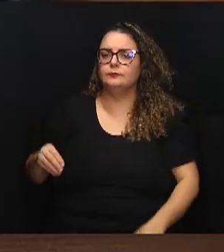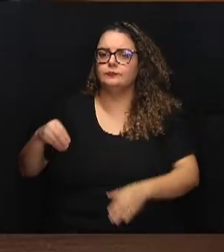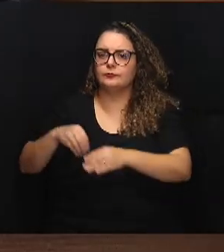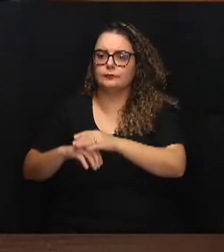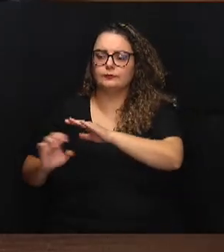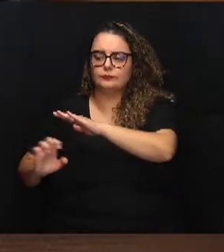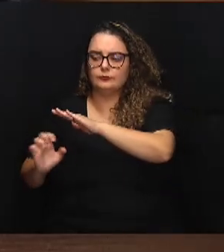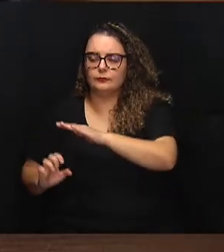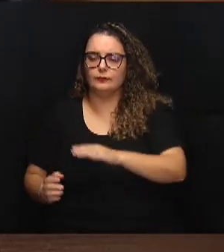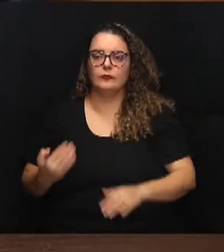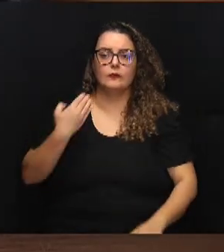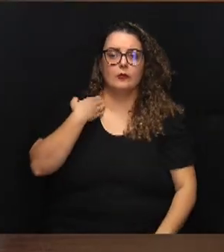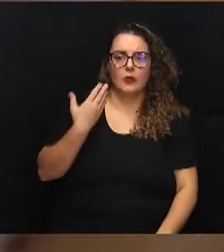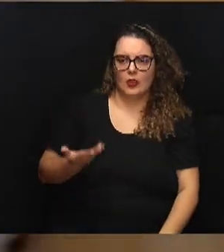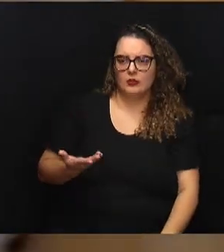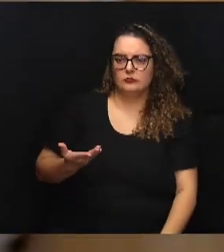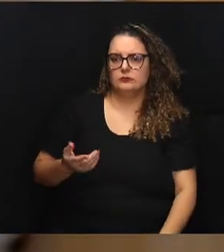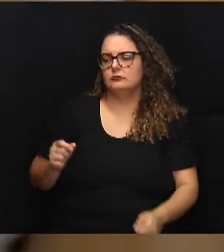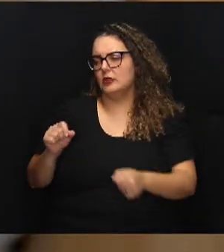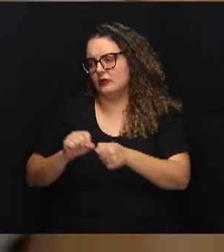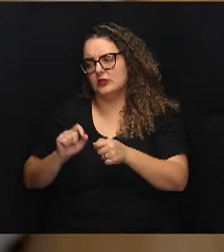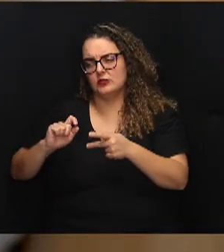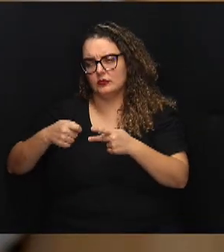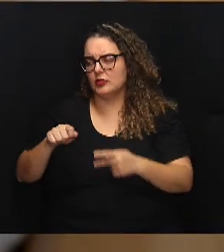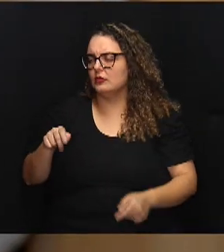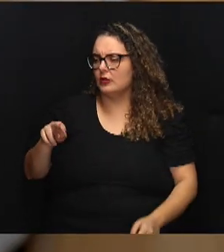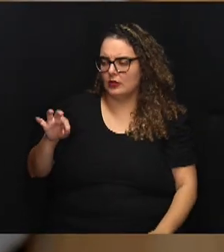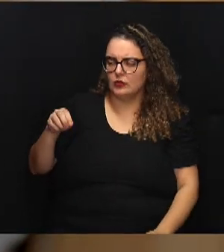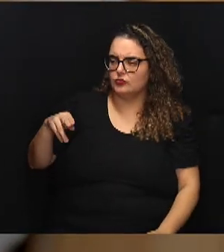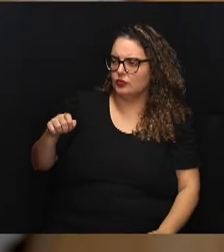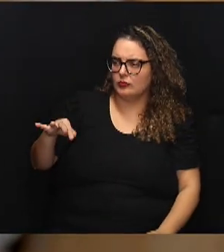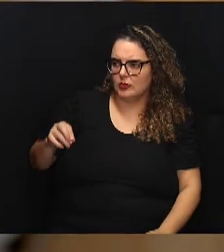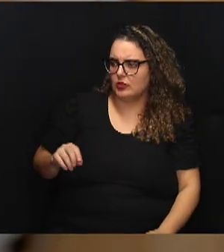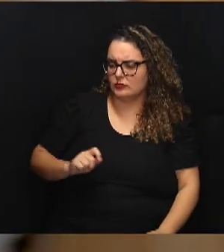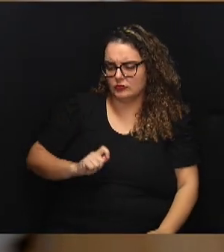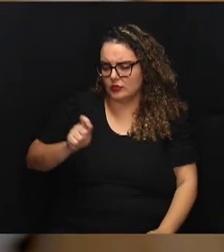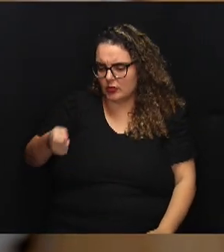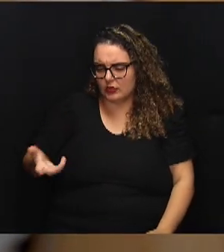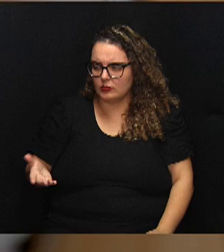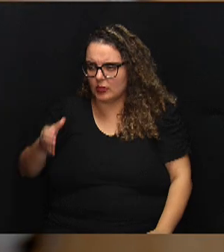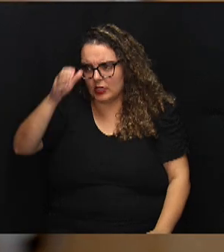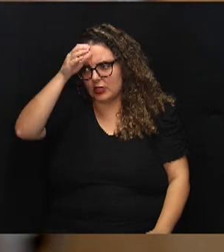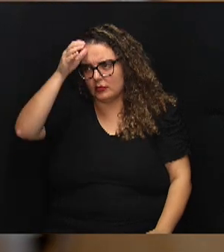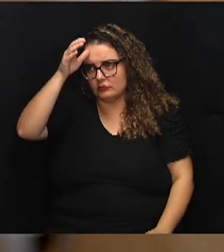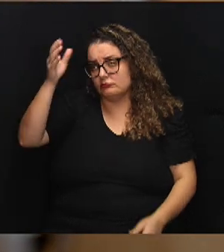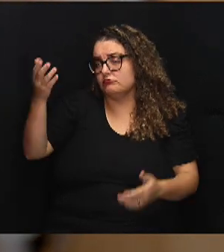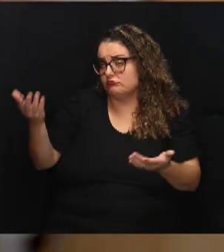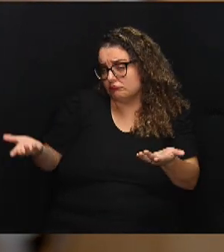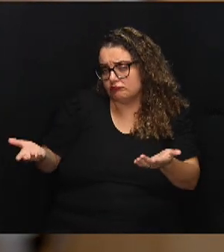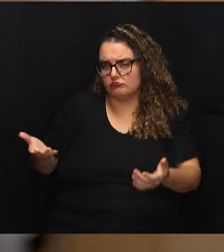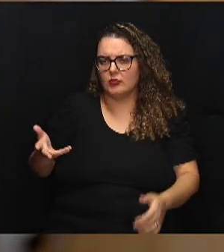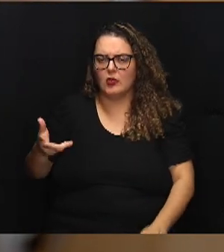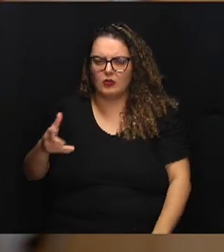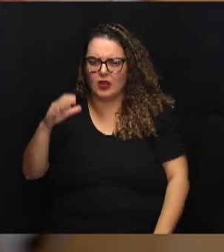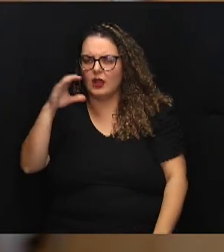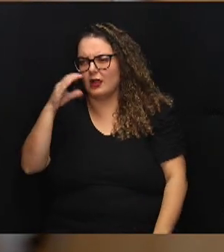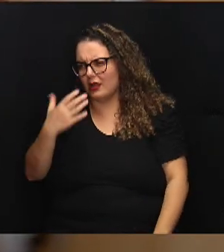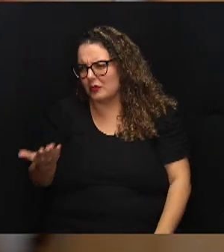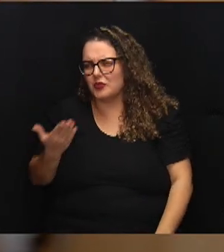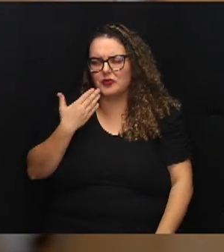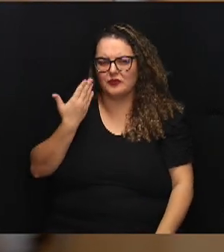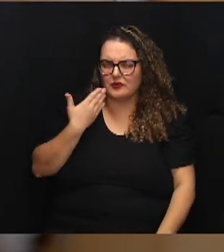banco para o envio disso aos clientes. Então fica muito ágil, muito